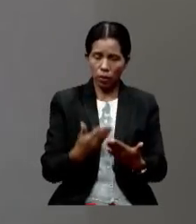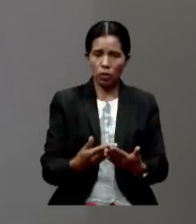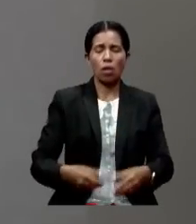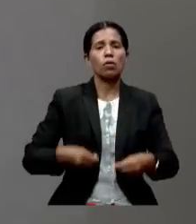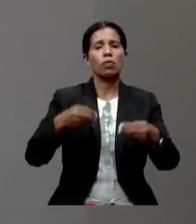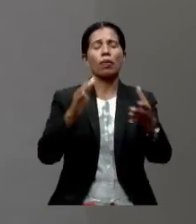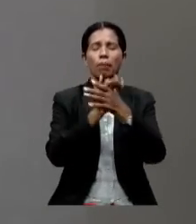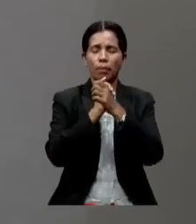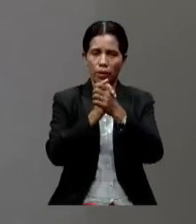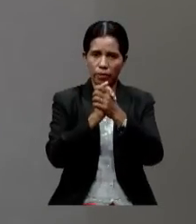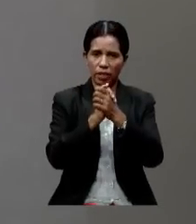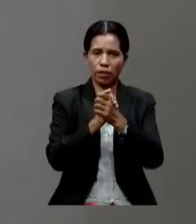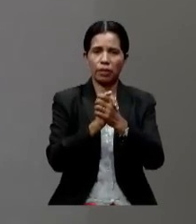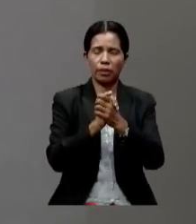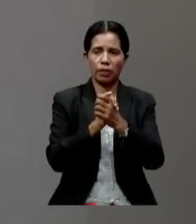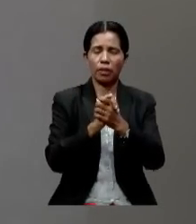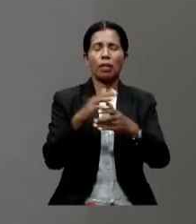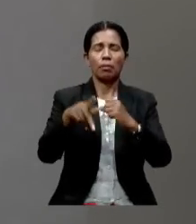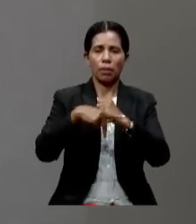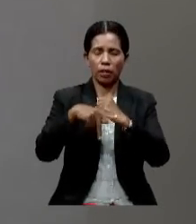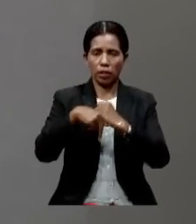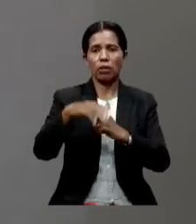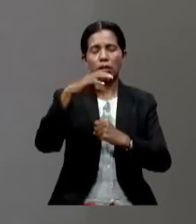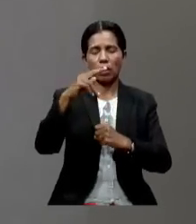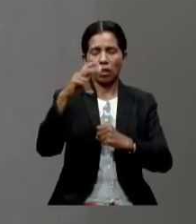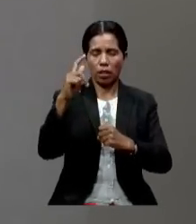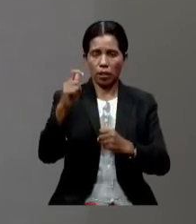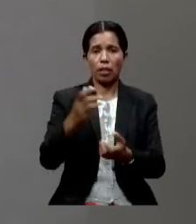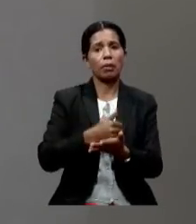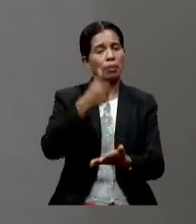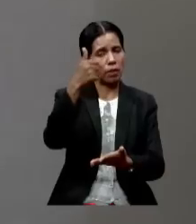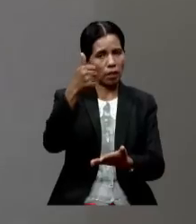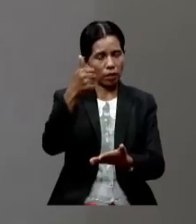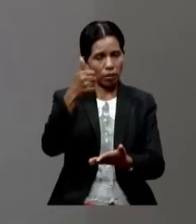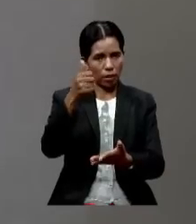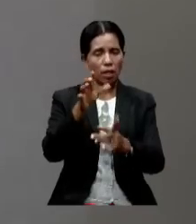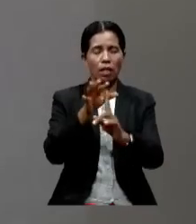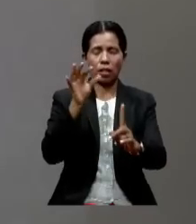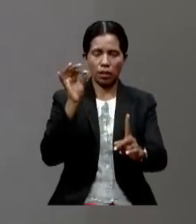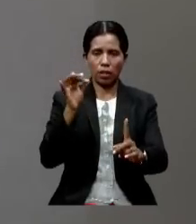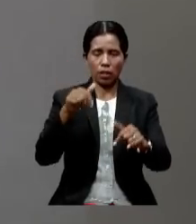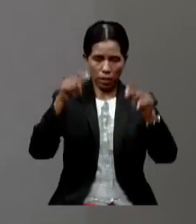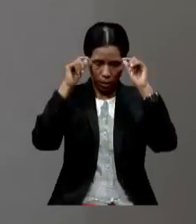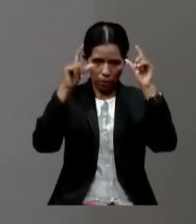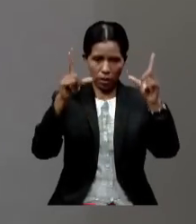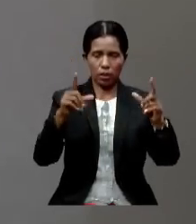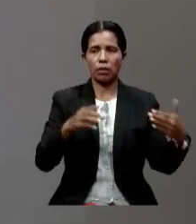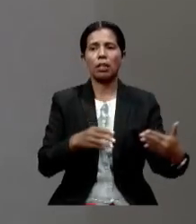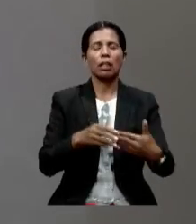congratulação a partir do CNRT, nabemak, sai vencedor. E a Timur Lester Neu, de